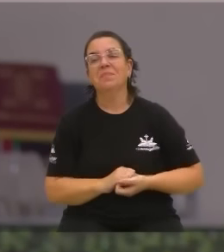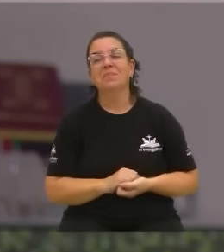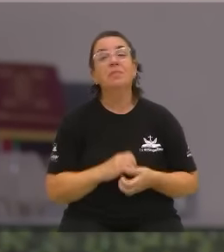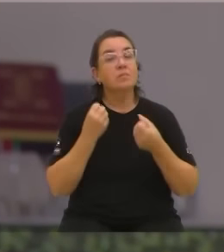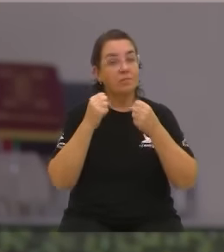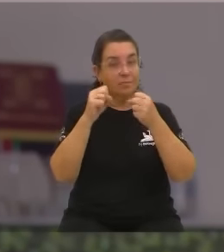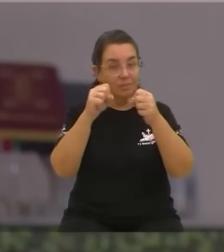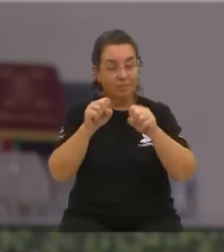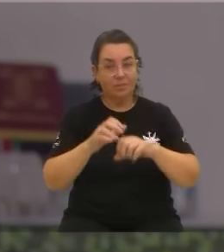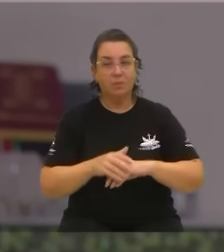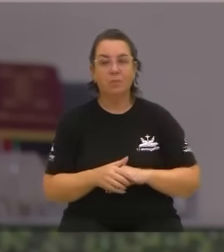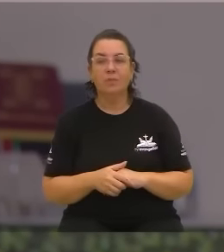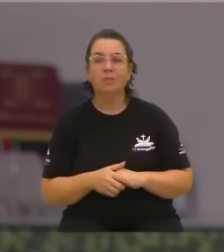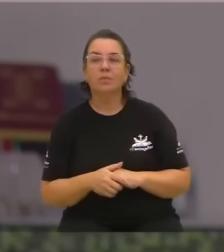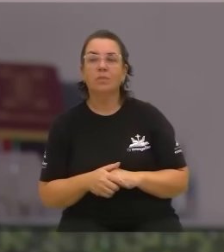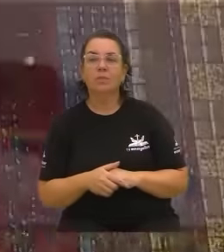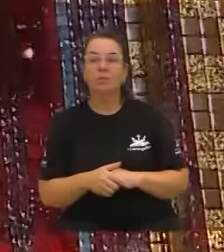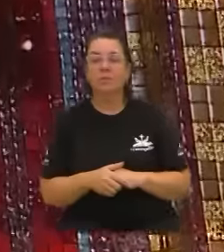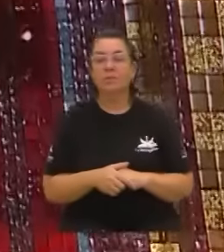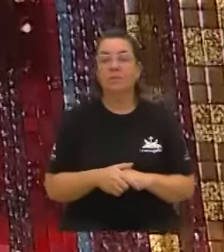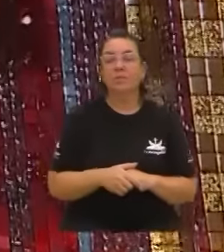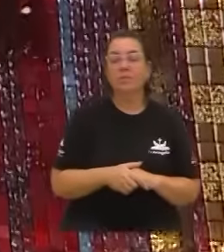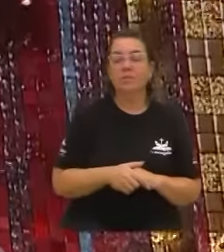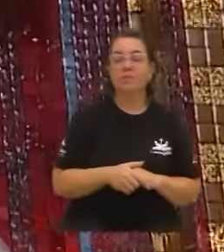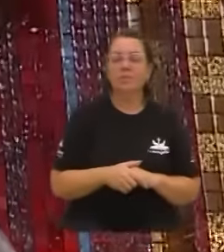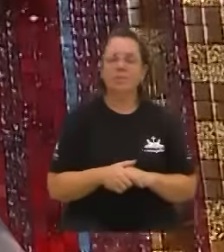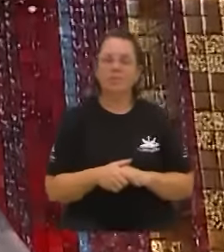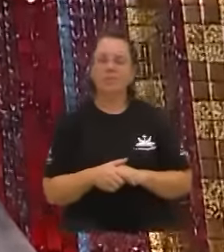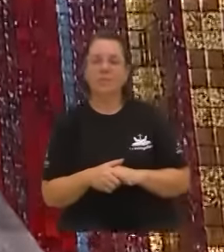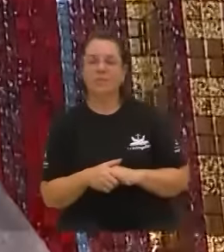Bendirei eternamente vosso nome, para sempre, ó Senhor, o louvarei. Salmodiemos.